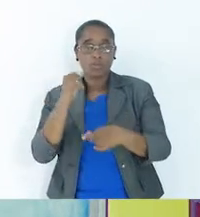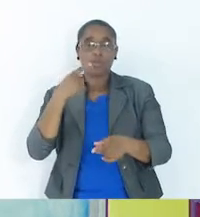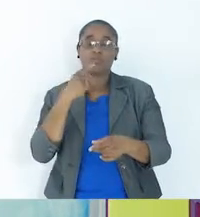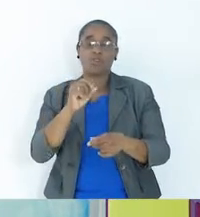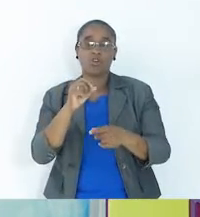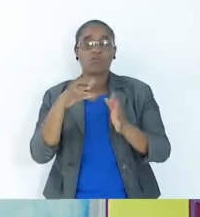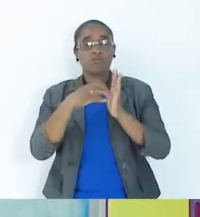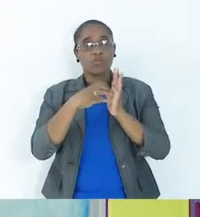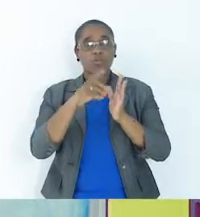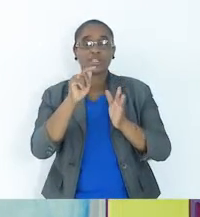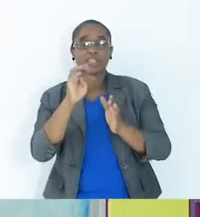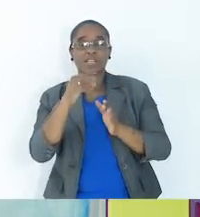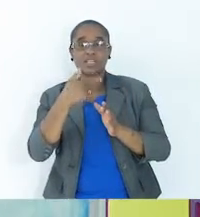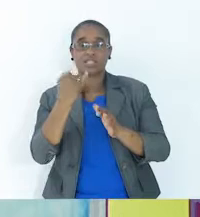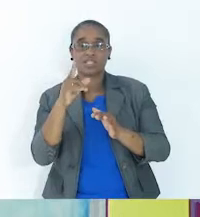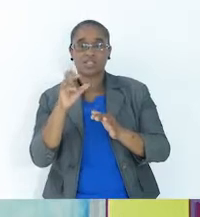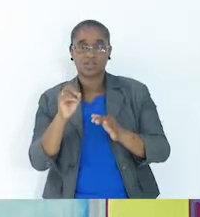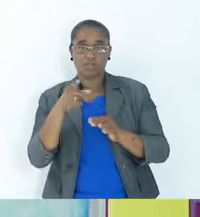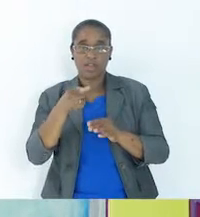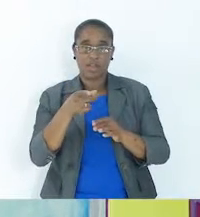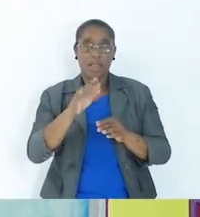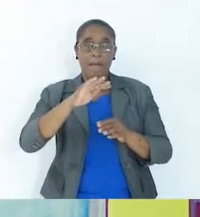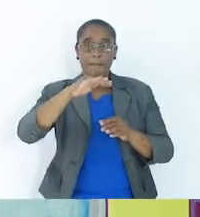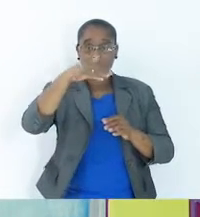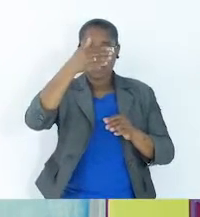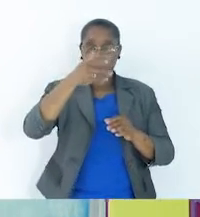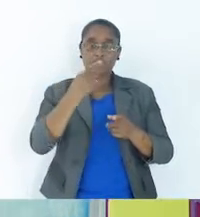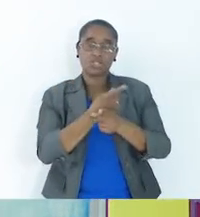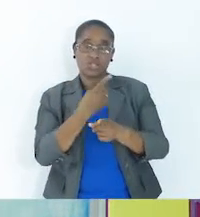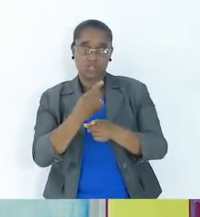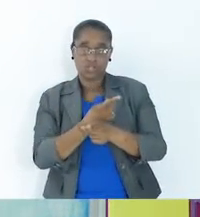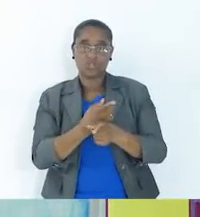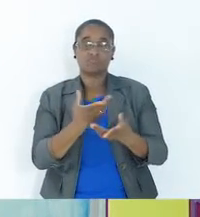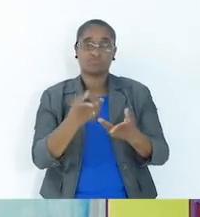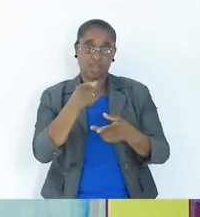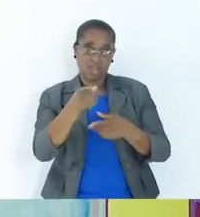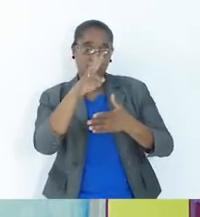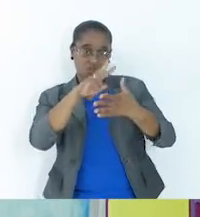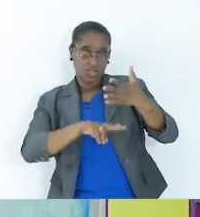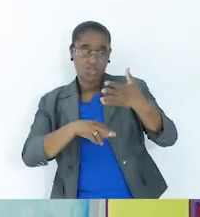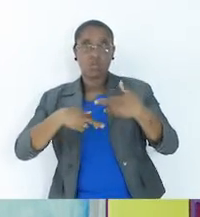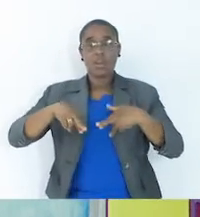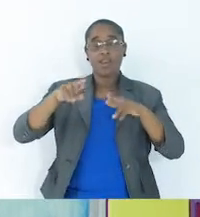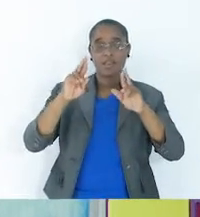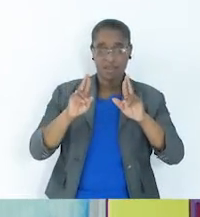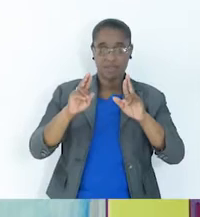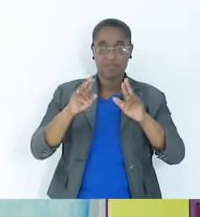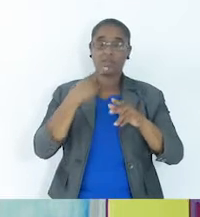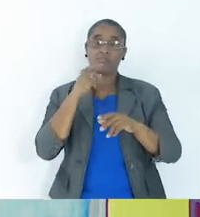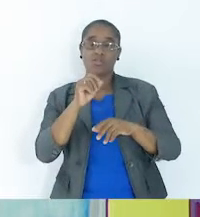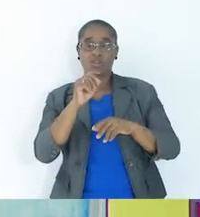figuras de estilo. Essas são as principais características daquele texto livre que nós chamamos